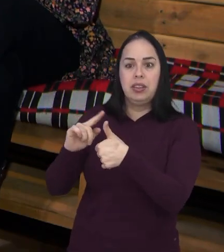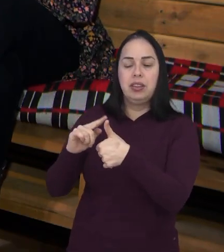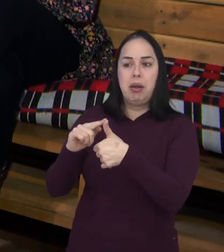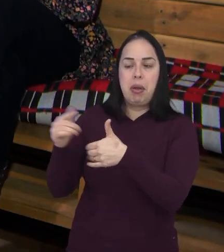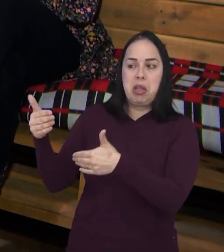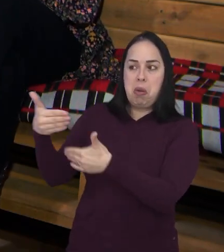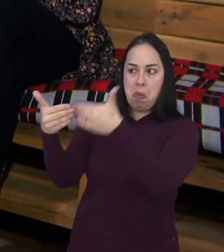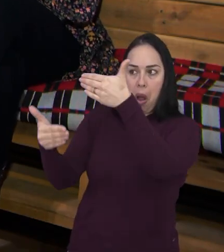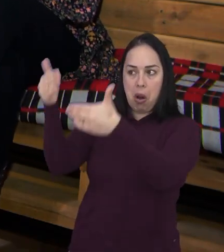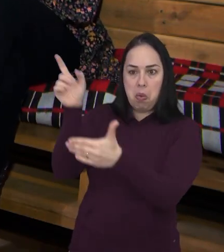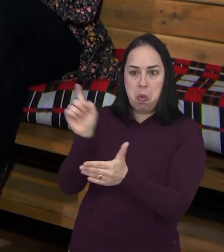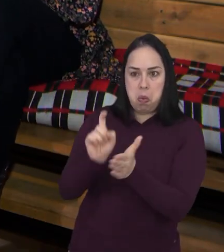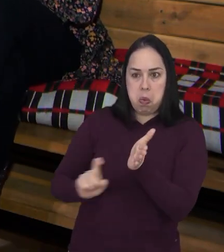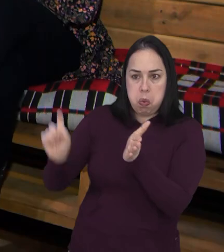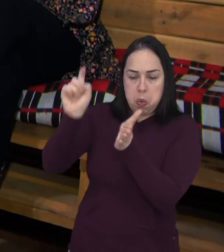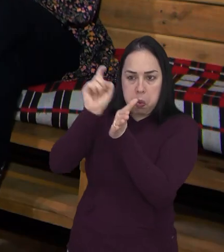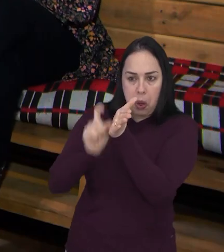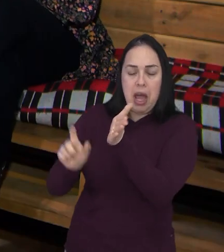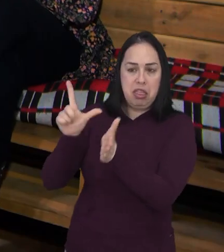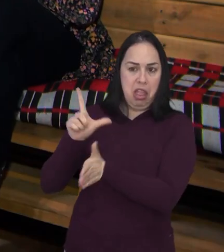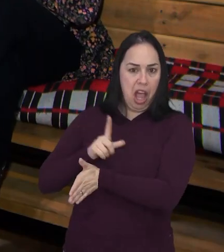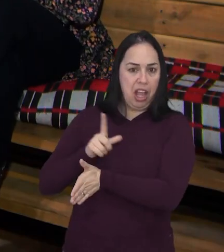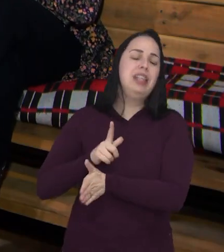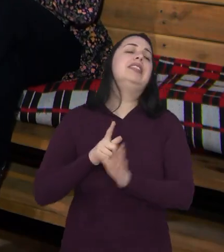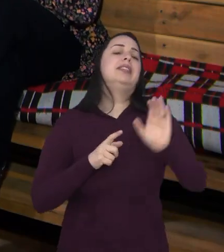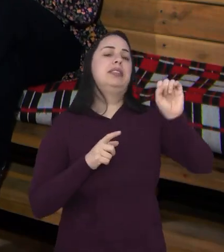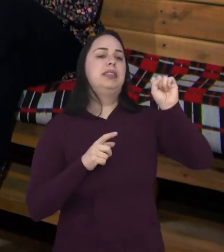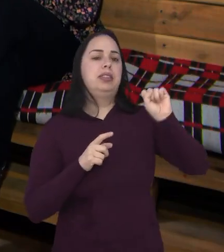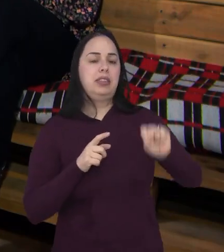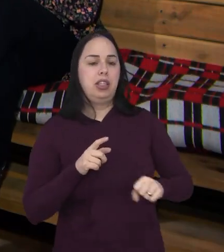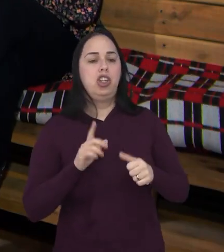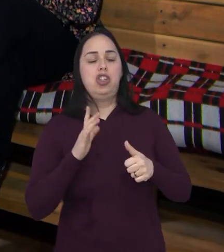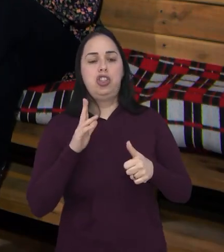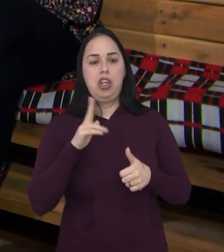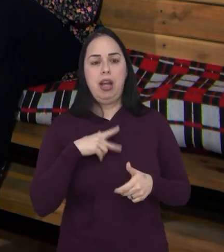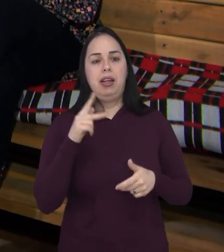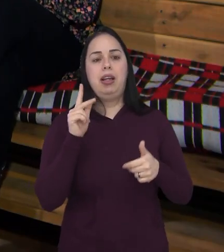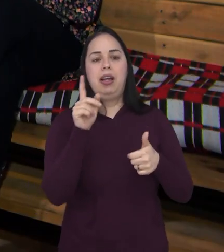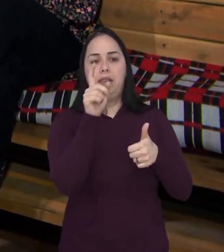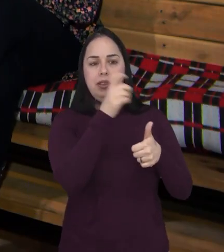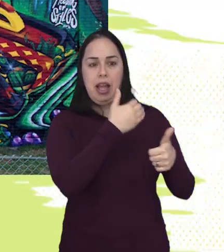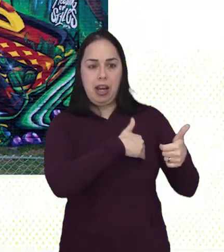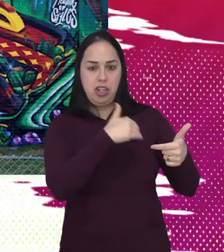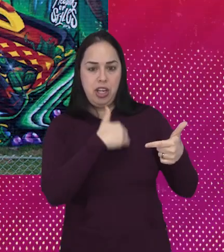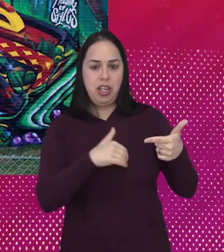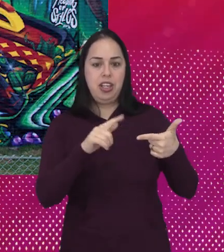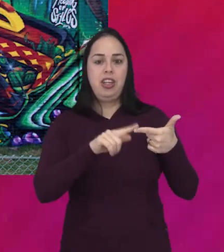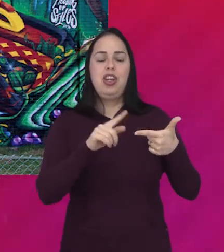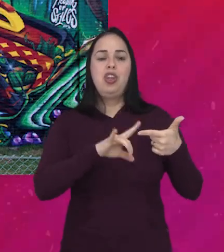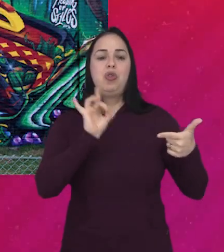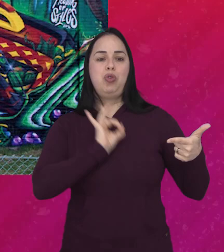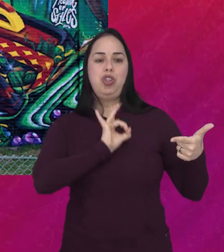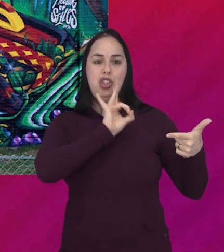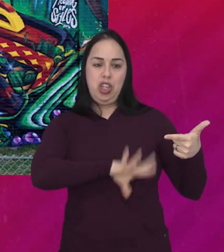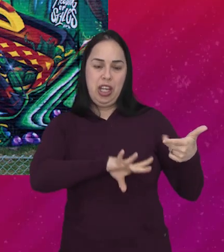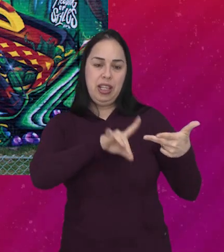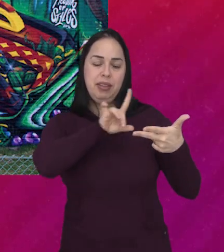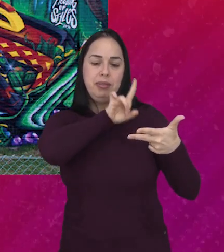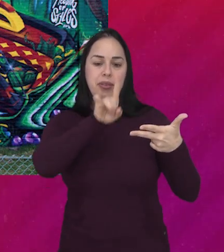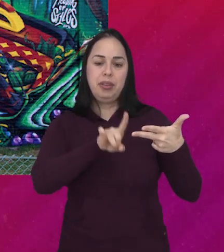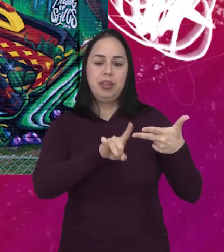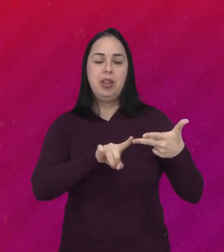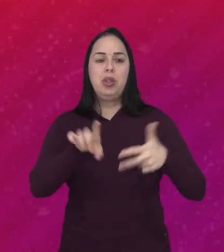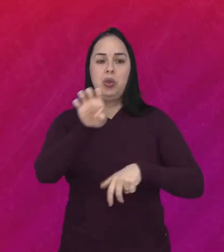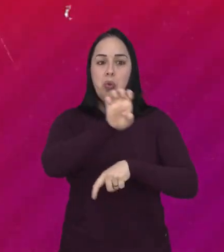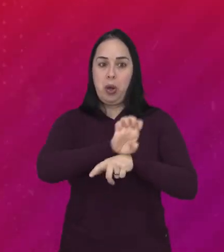paredes murais em outros países, né? Sim, eu já tive na Argentina, no Chile,